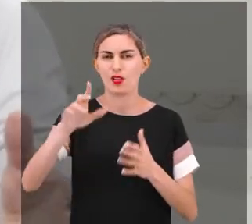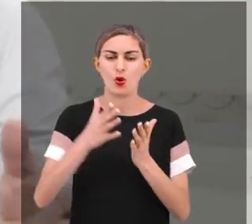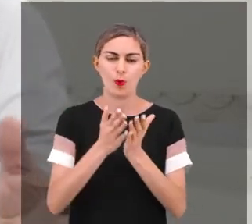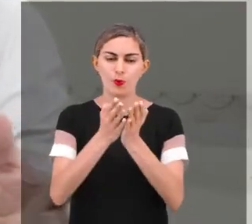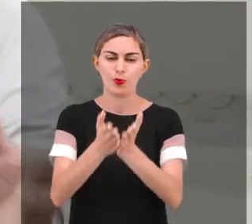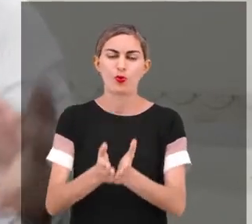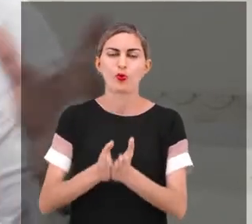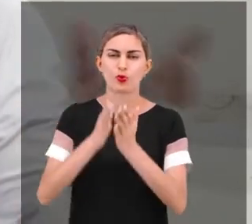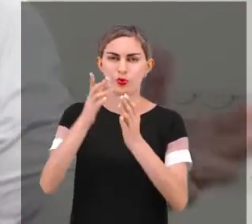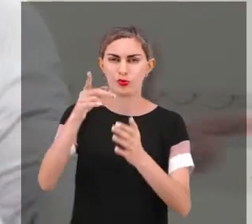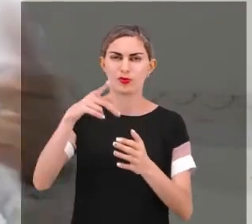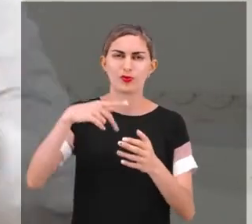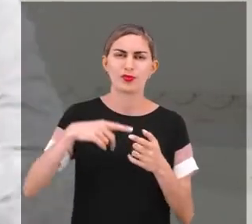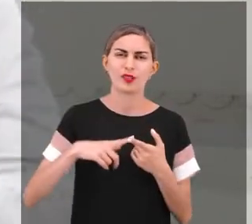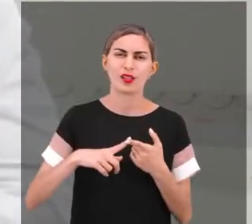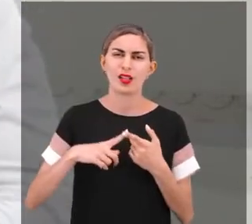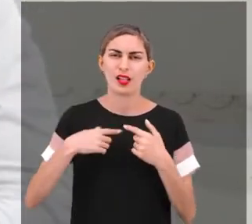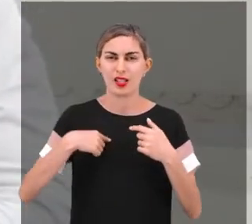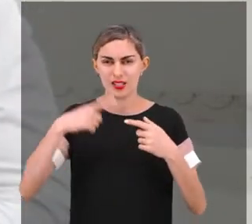para os navios. Então,